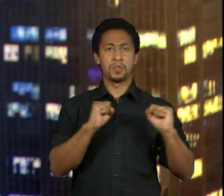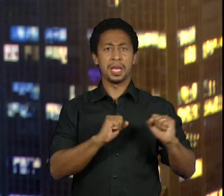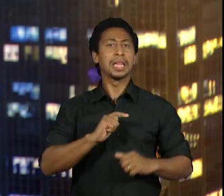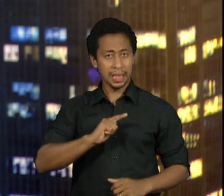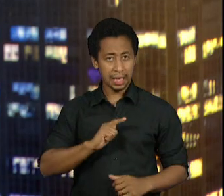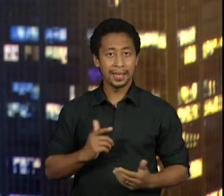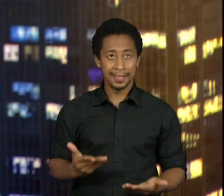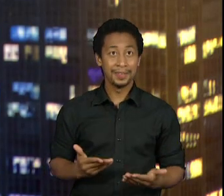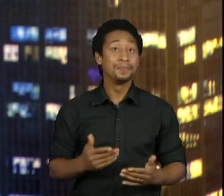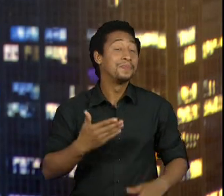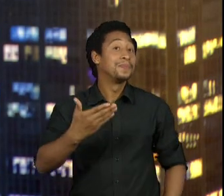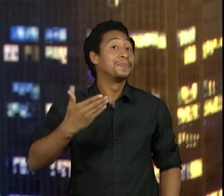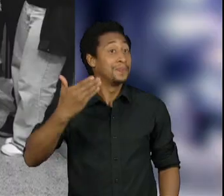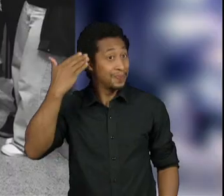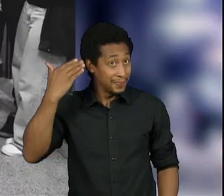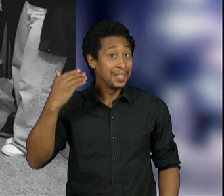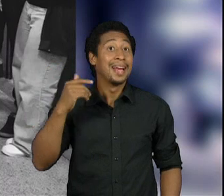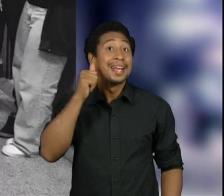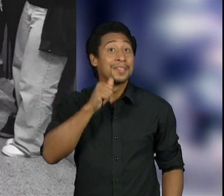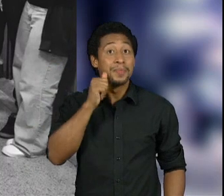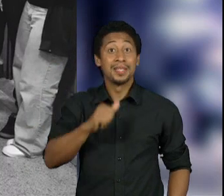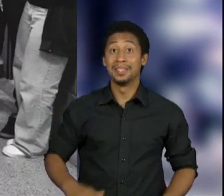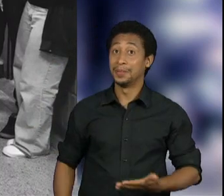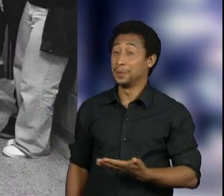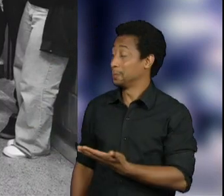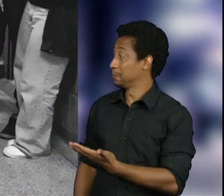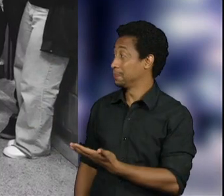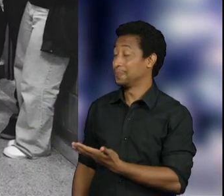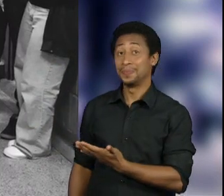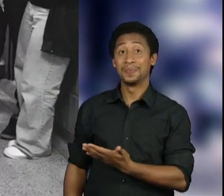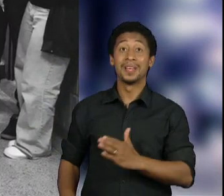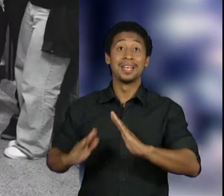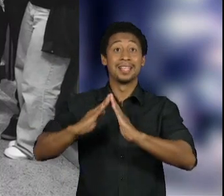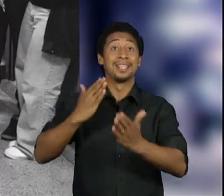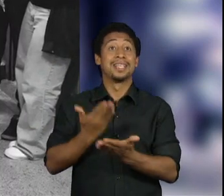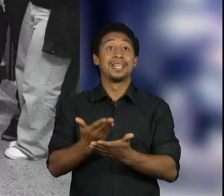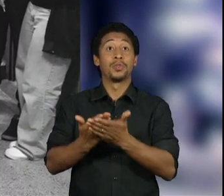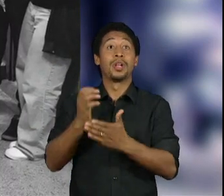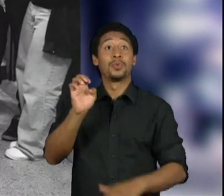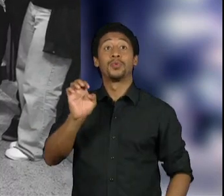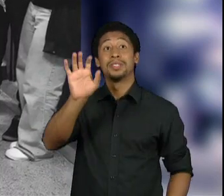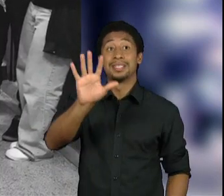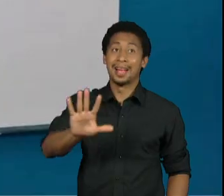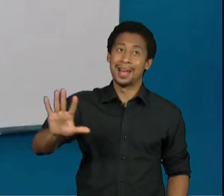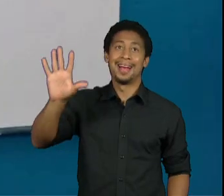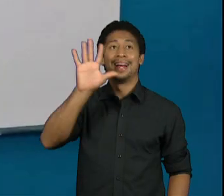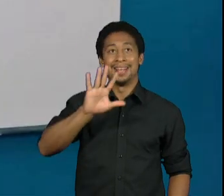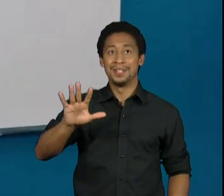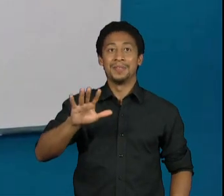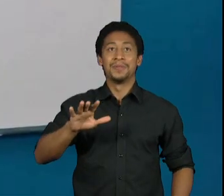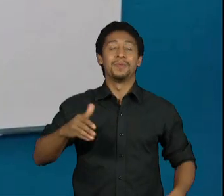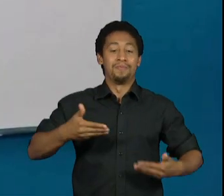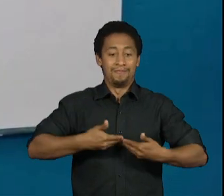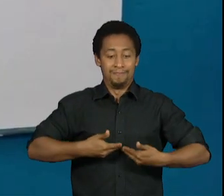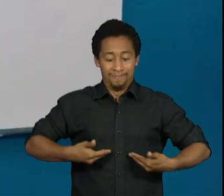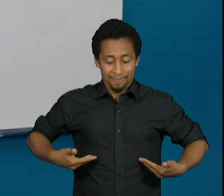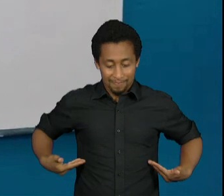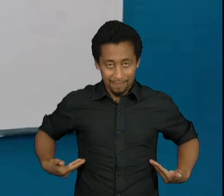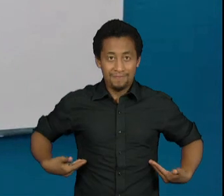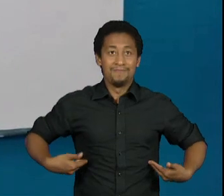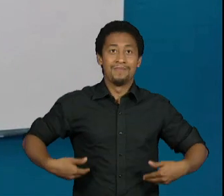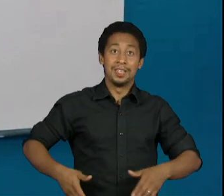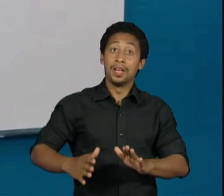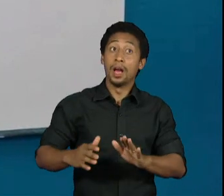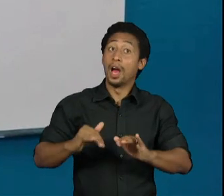inclusive outro dia também teve isso, as meninas usando em uma escola estadual e aí elas também foram alertadas que aquilo não